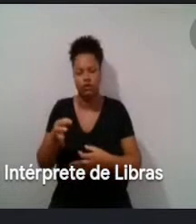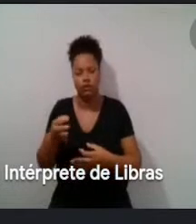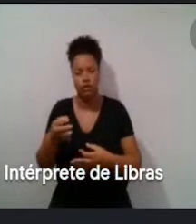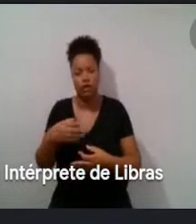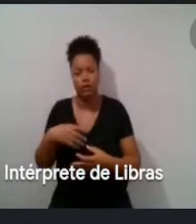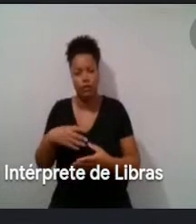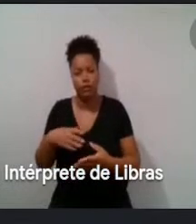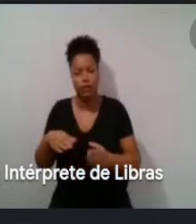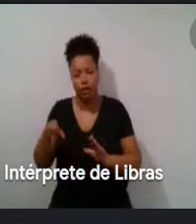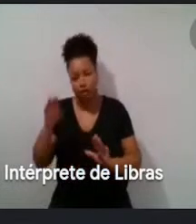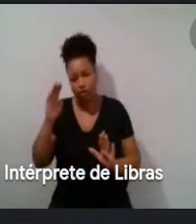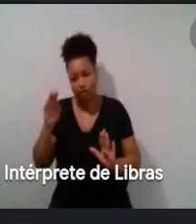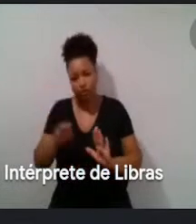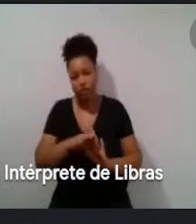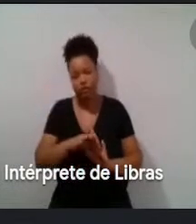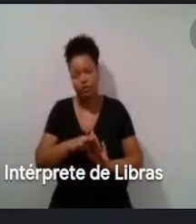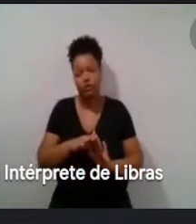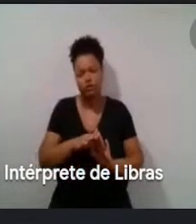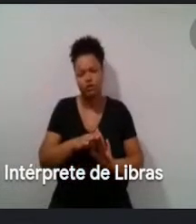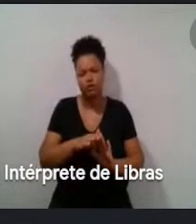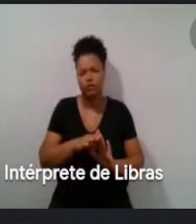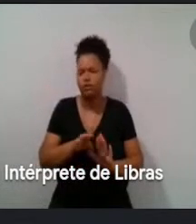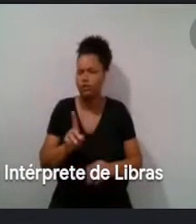a função de juiz eleitoral da...